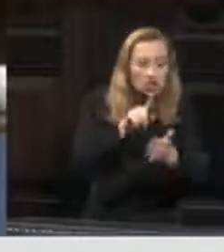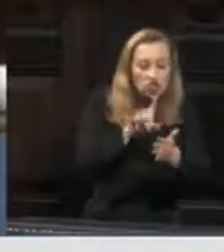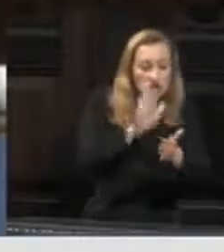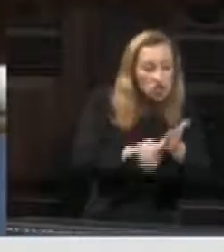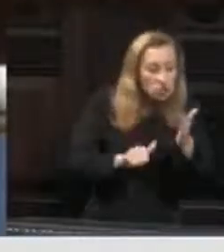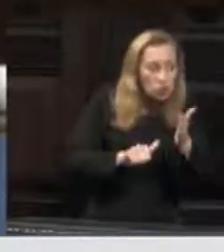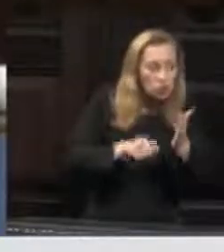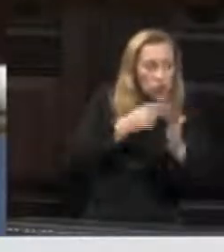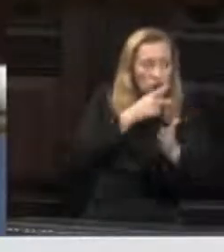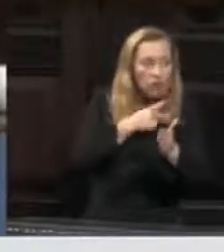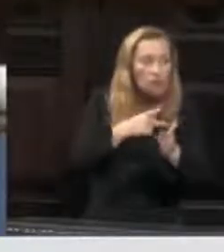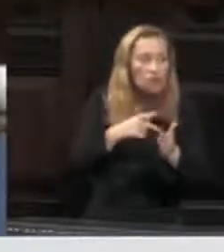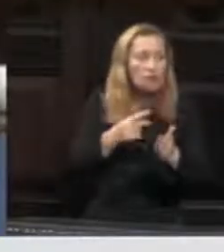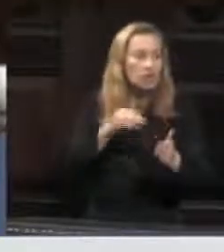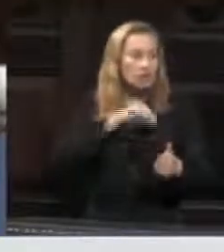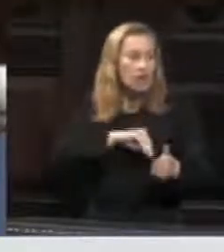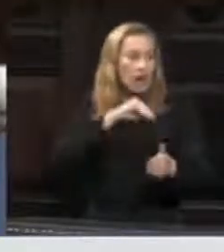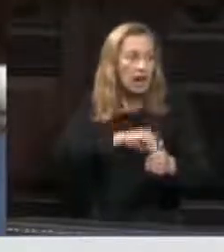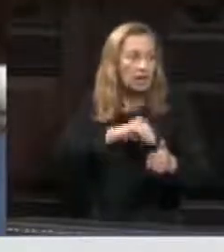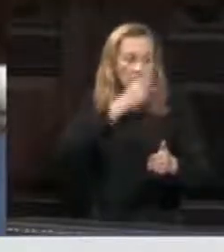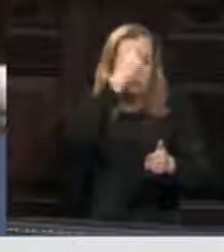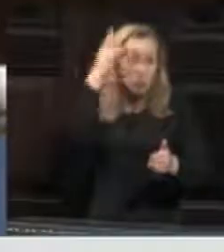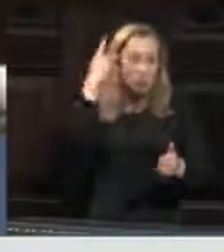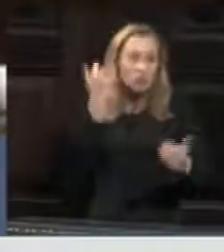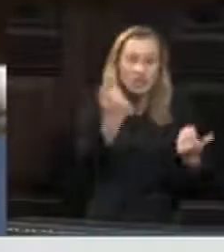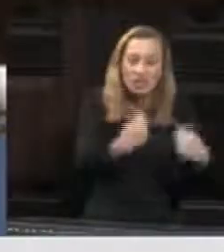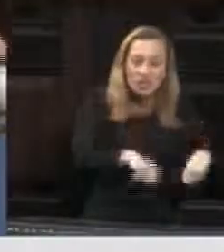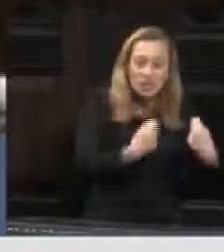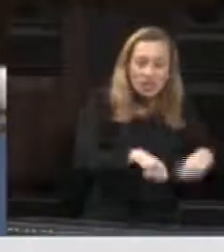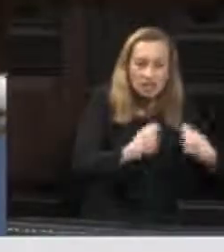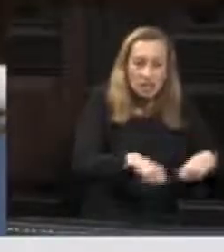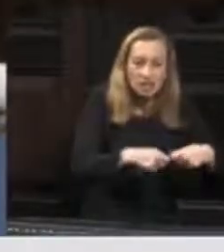ônibus pra isso não conte conosco vamos derrubar esse arrocho salarial